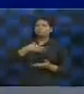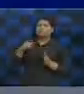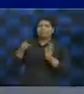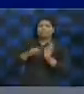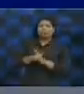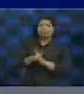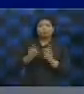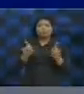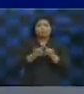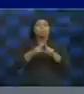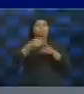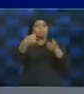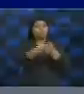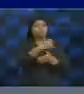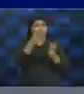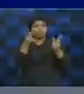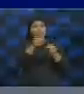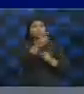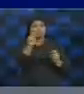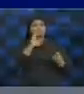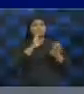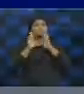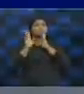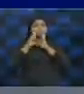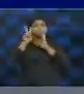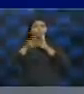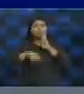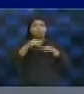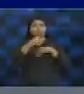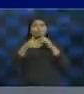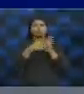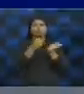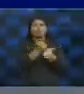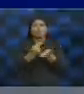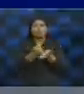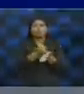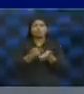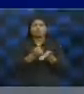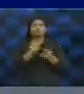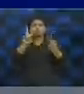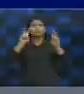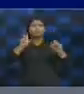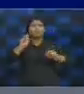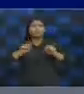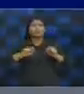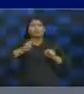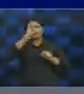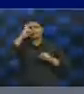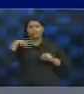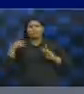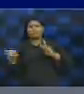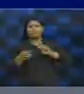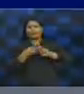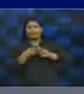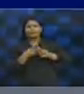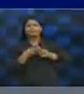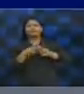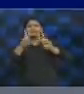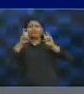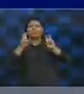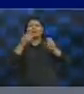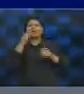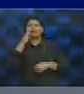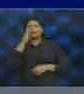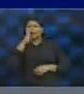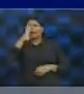podem acessar o meu Facebook agora e verão que todos os contratos com os presos da Maus Caminhos assinados pela Censa foram assinados